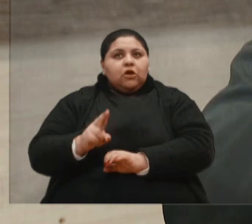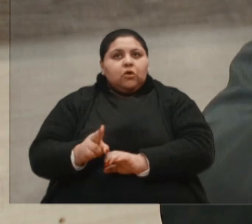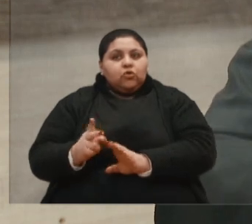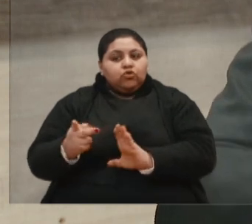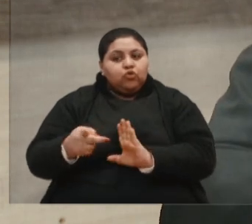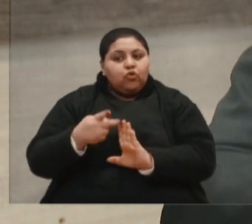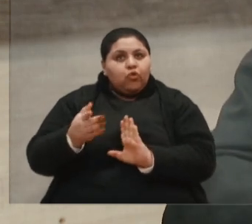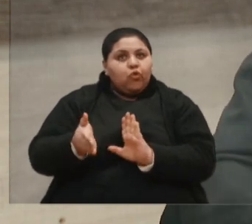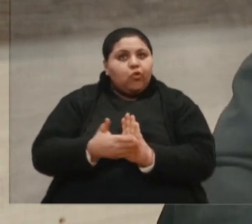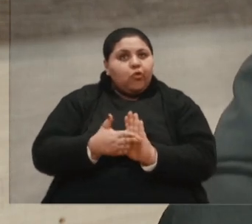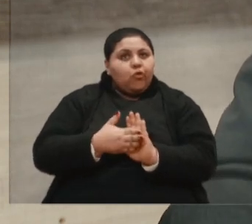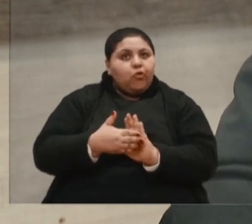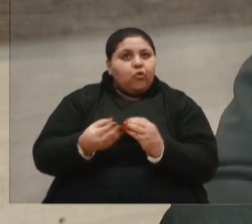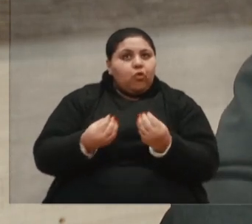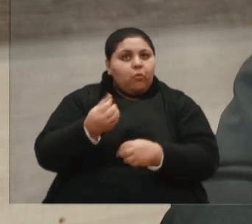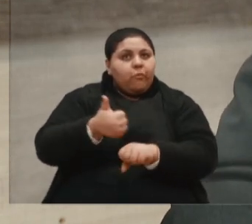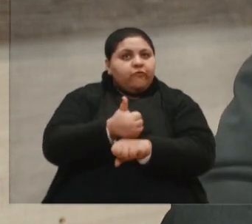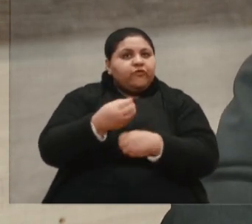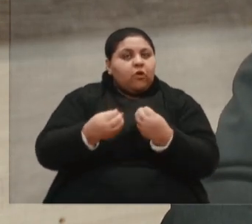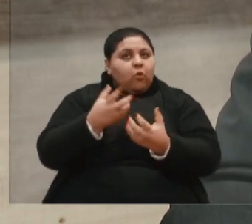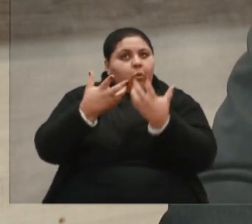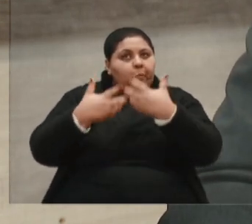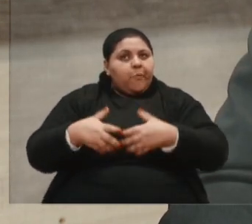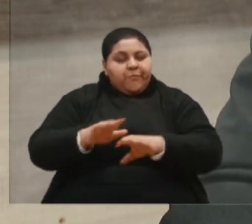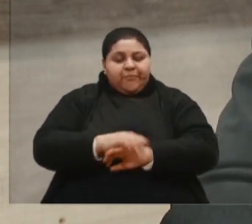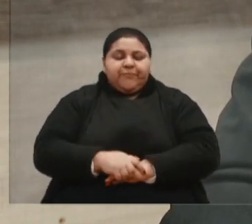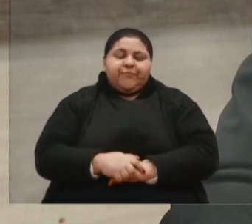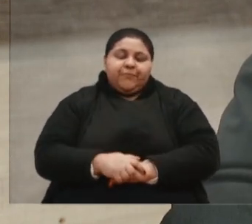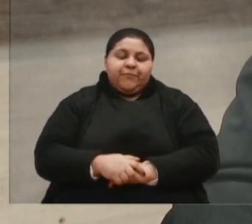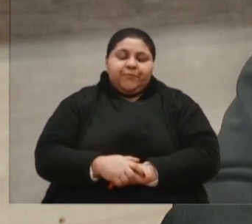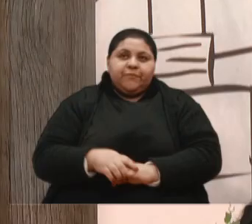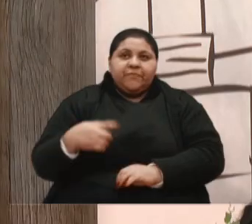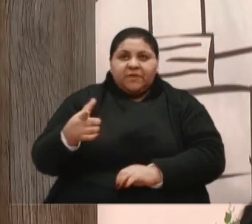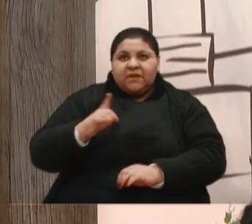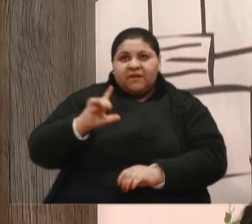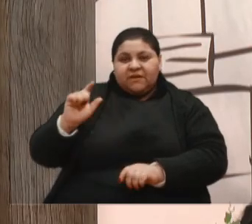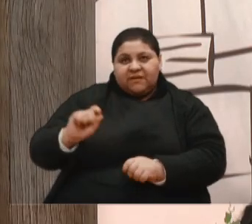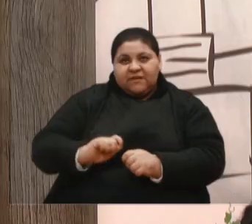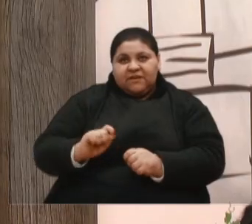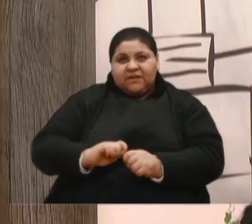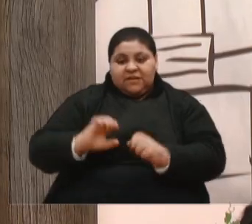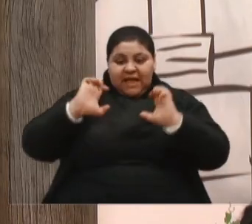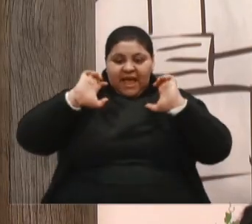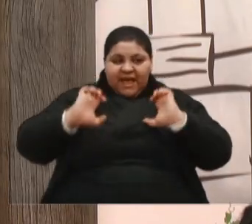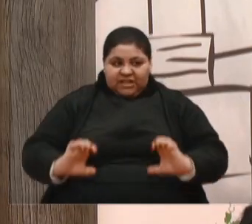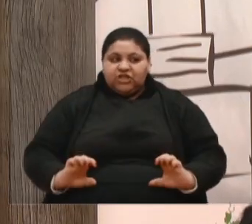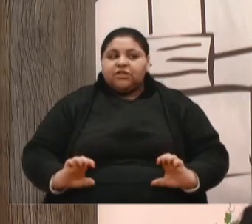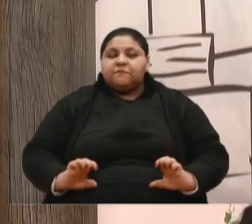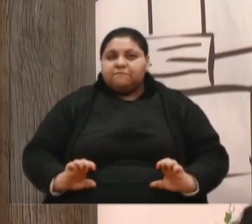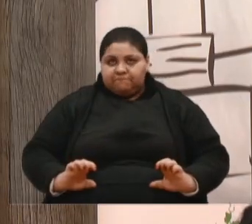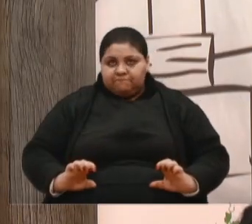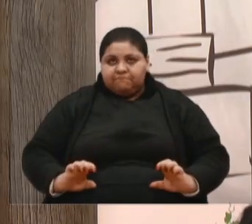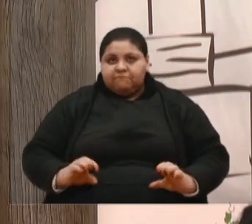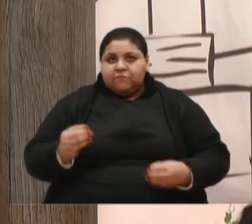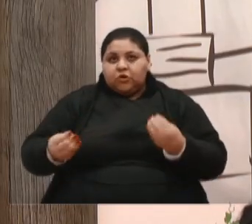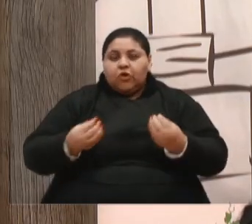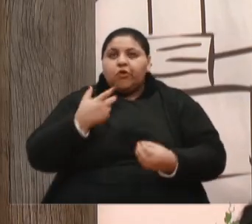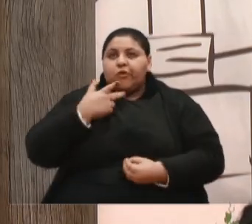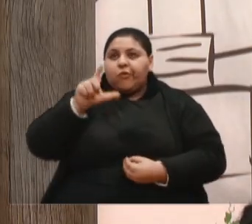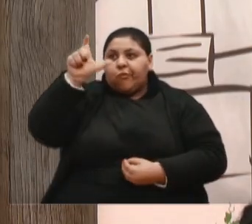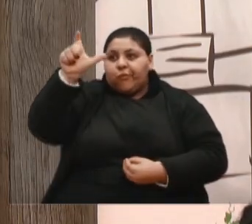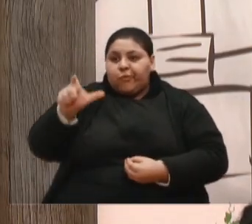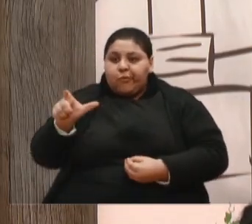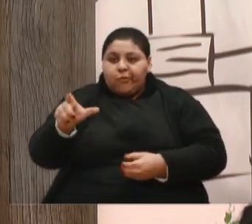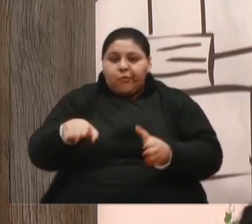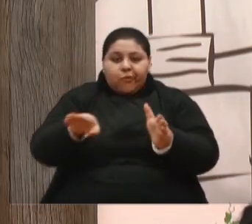e mantens o protocolo do analista? Como é que funciona isso? Bom, a gente tem que fazer isso eticamente, né? É